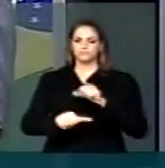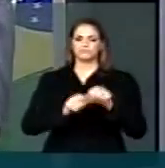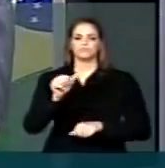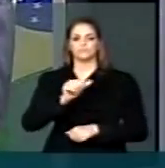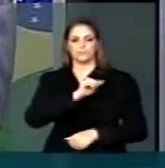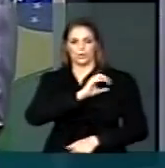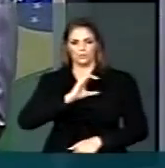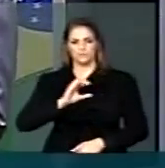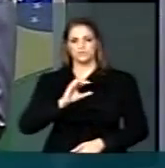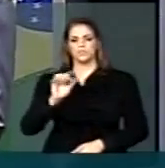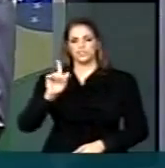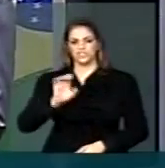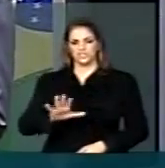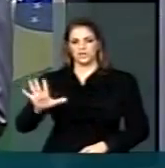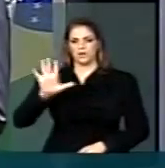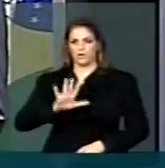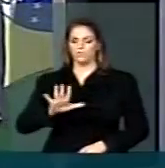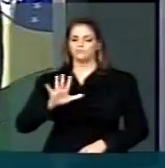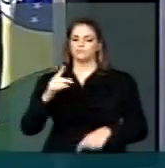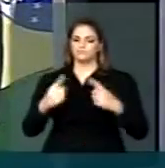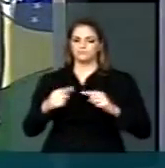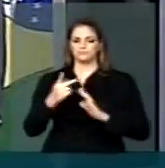para discutir o projeto de lei